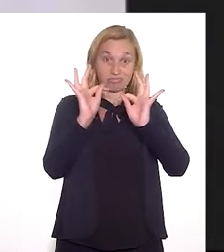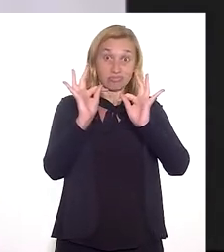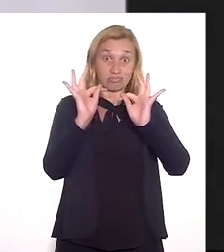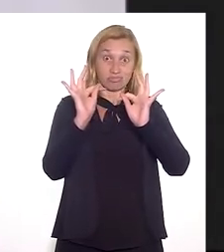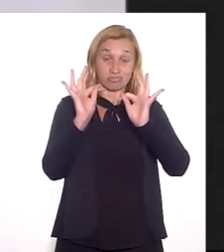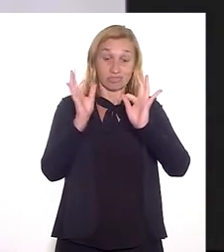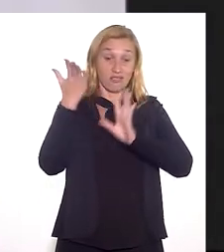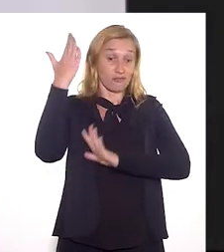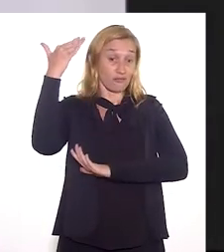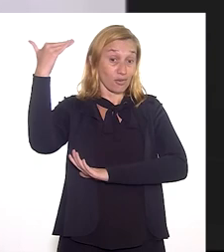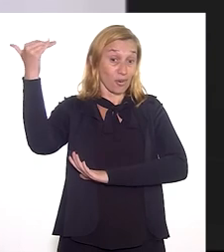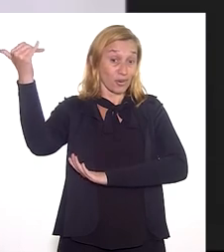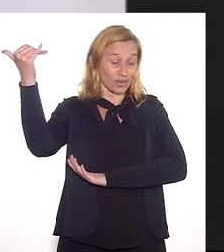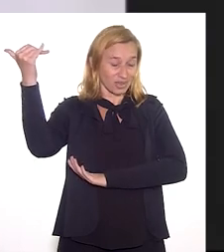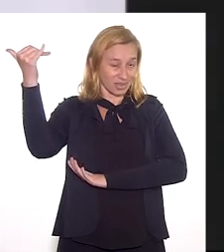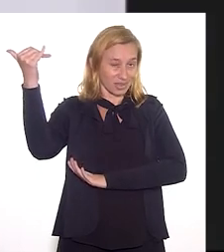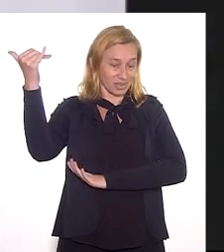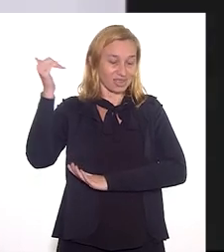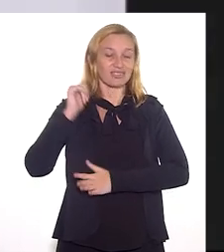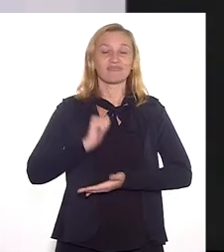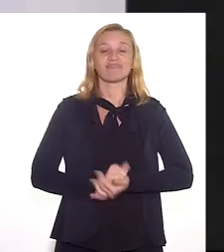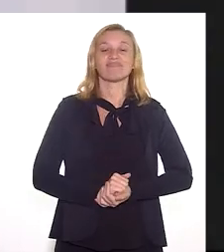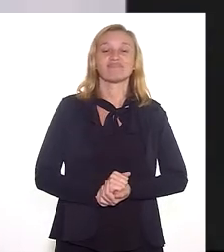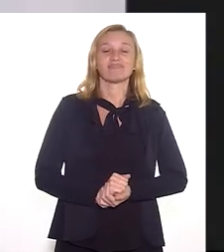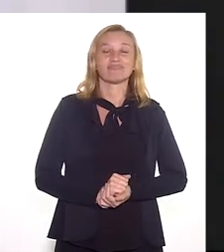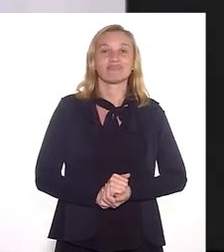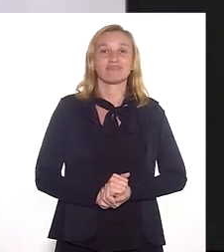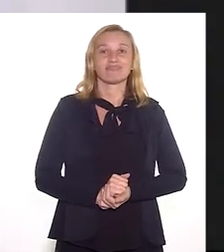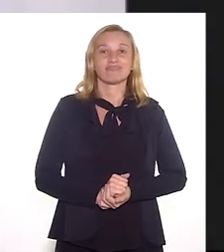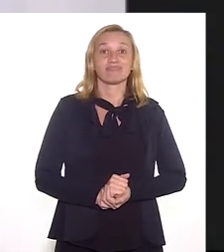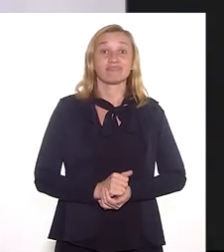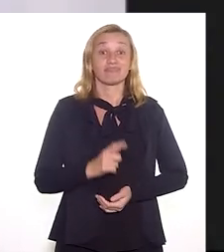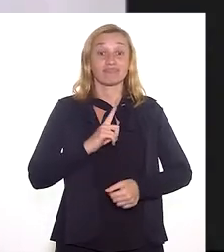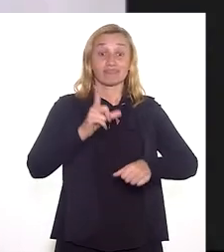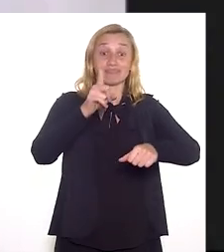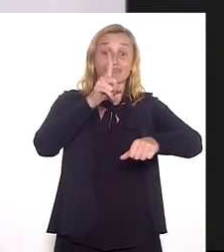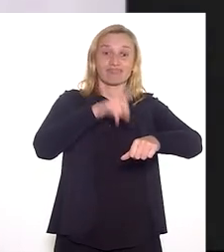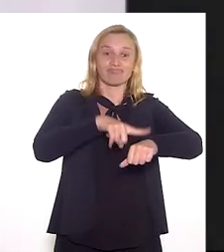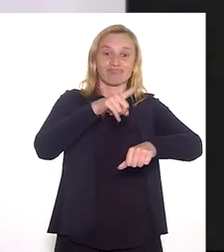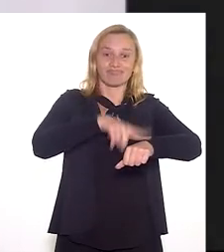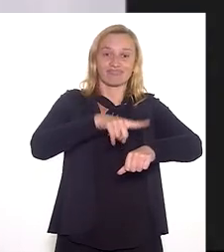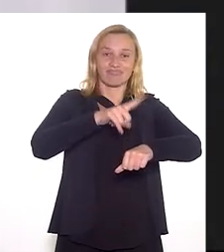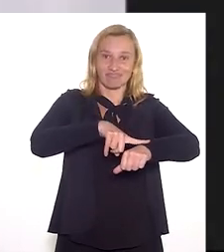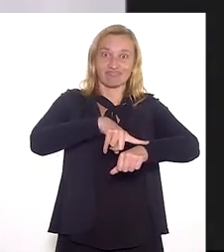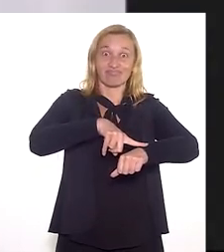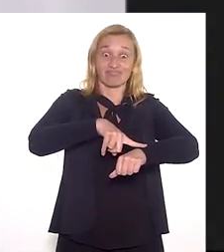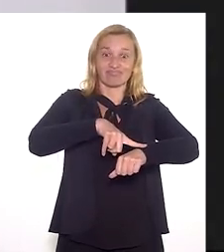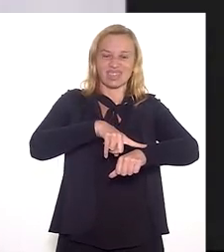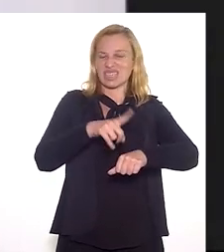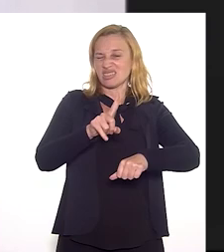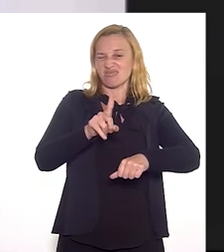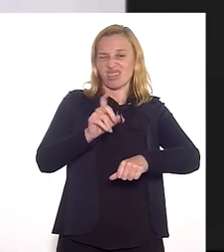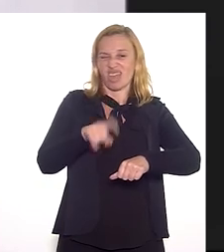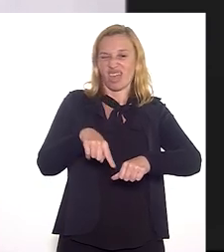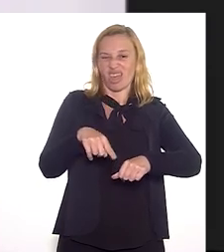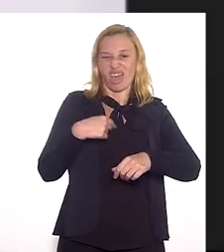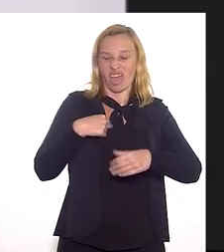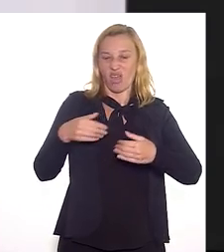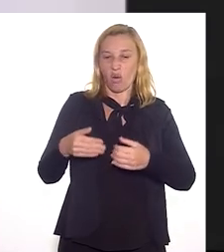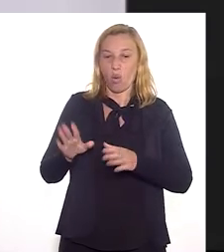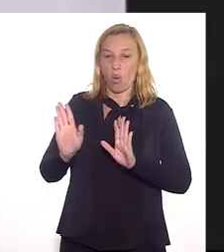empresas de tecnologia, né, essas startups, esses famosos unicórnios, Eles têm um tempo